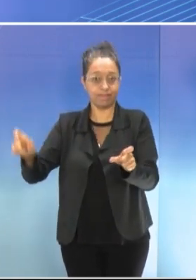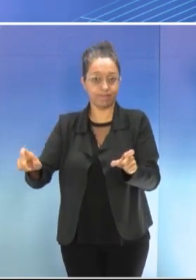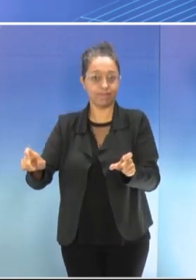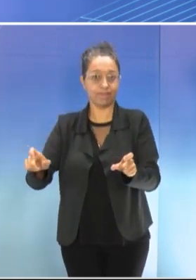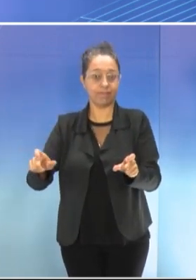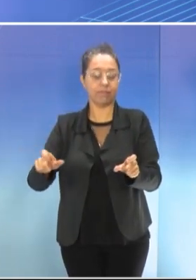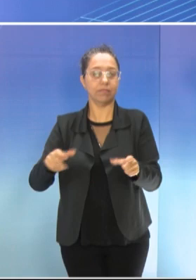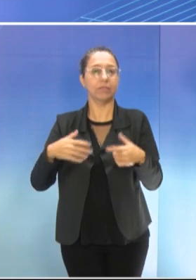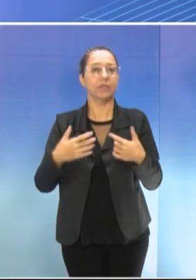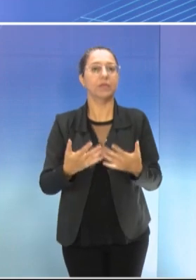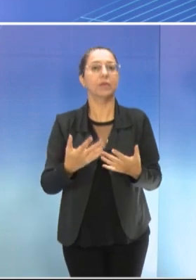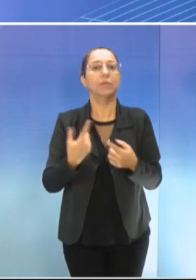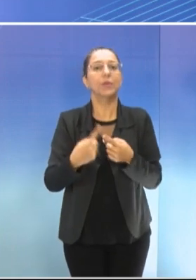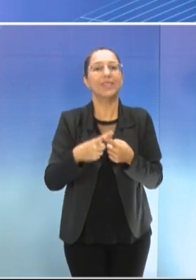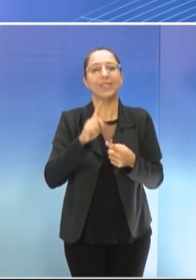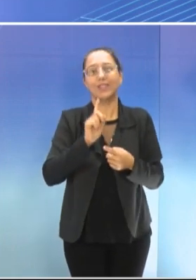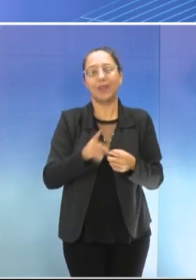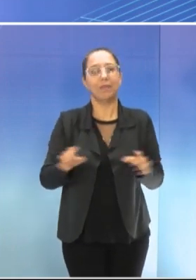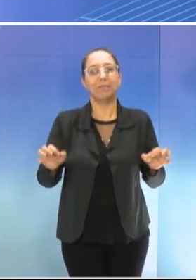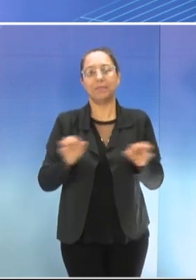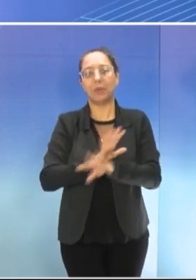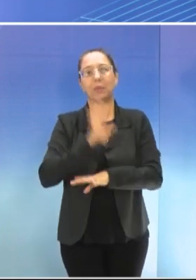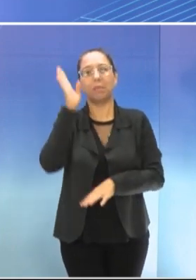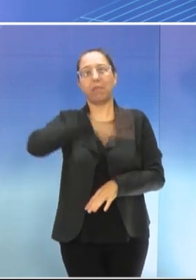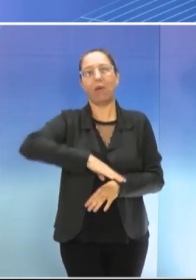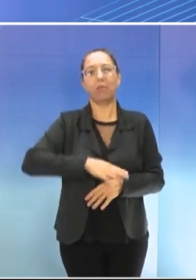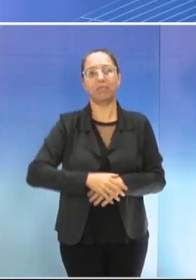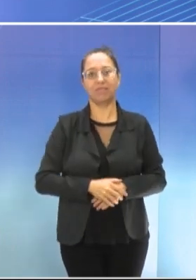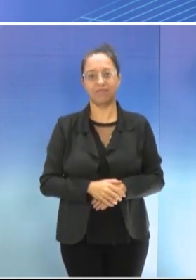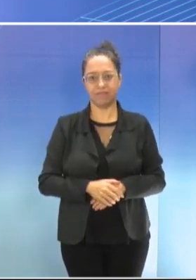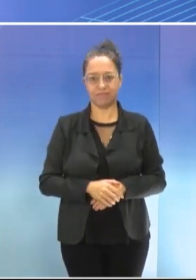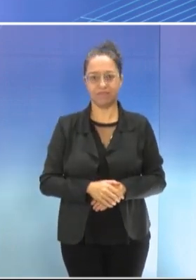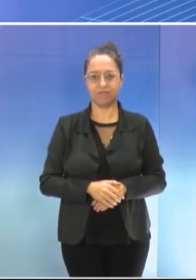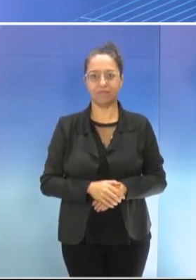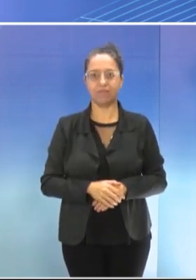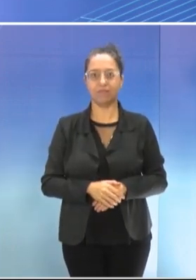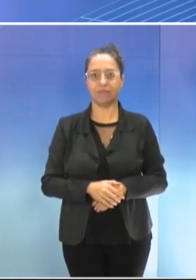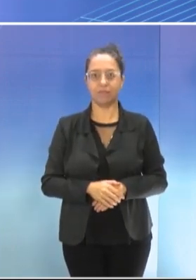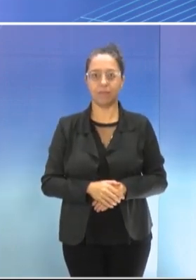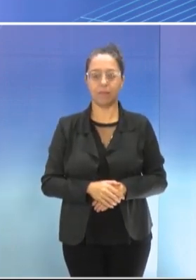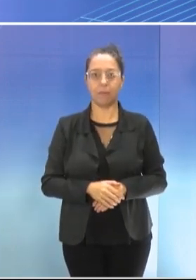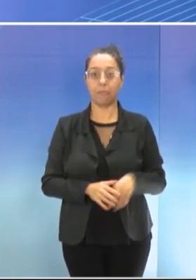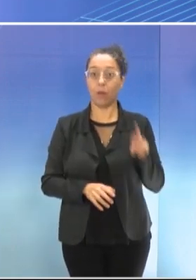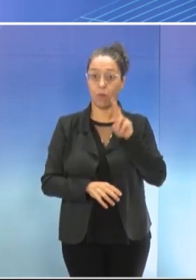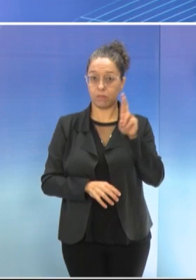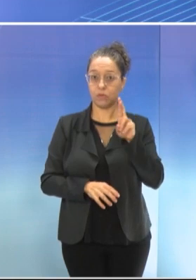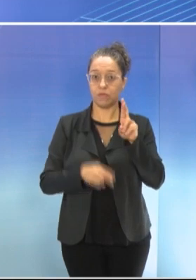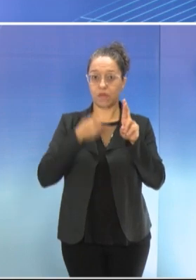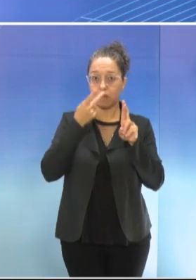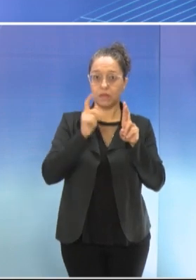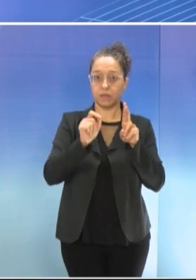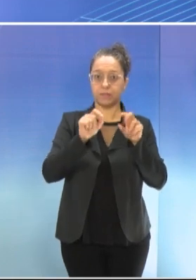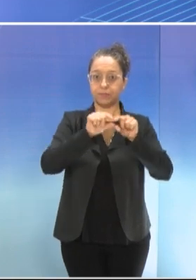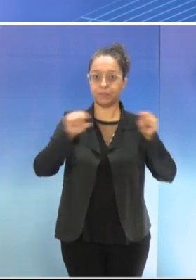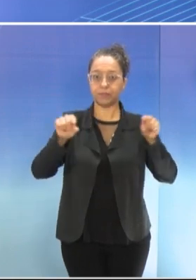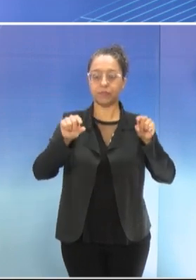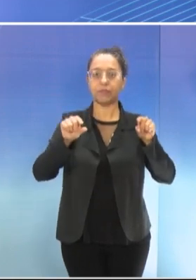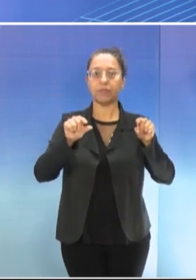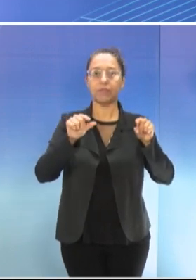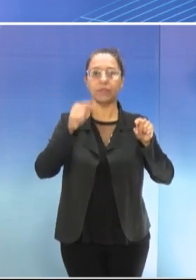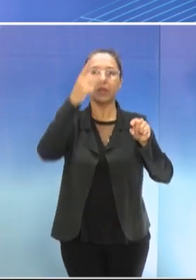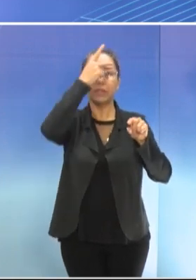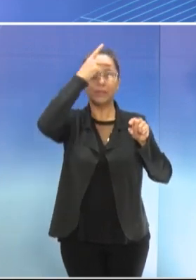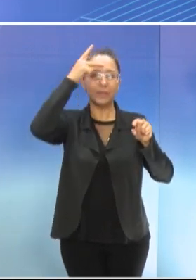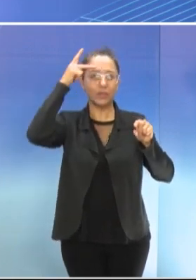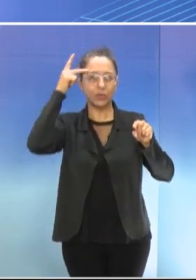lado selvagem, esse estado de natureza selvagem e mal. Isso é o Hobbes, tá? O Hobbes tem uma frase muito